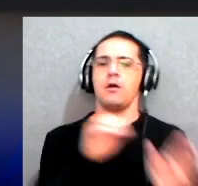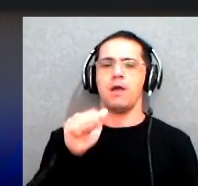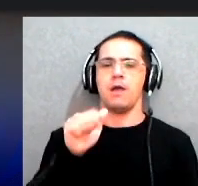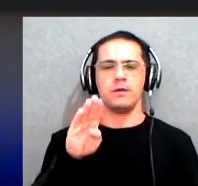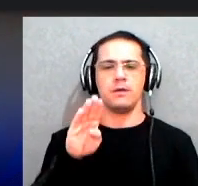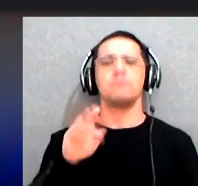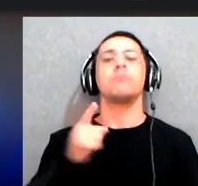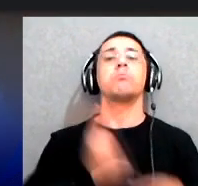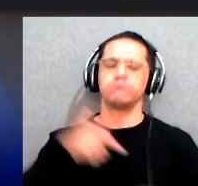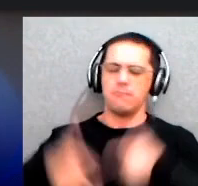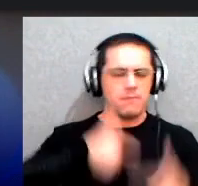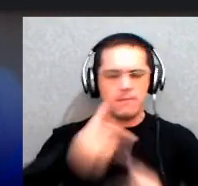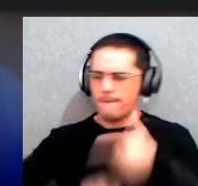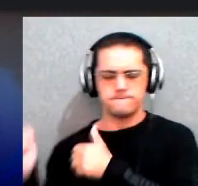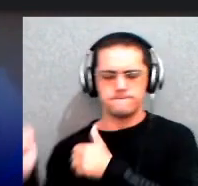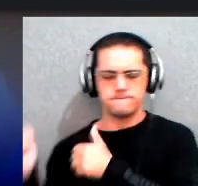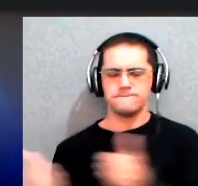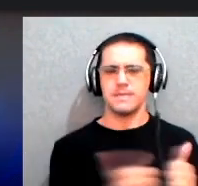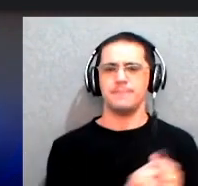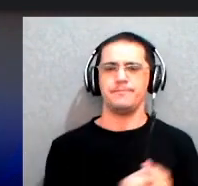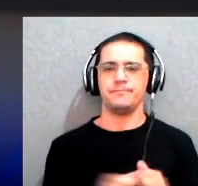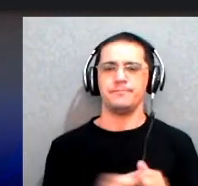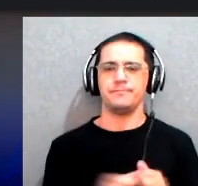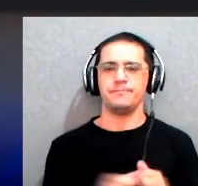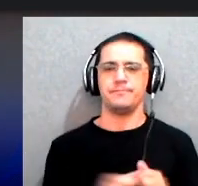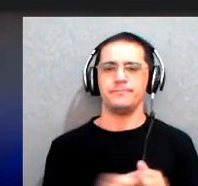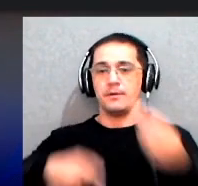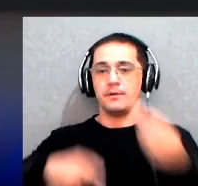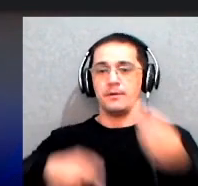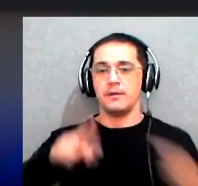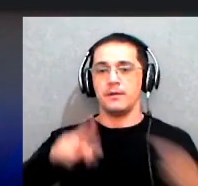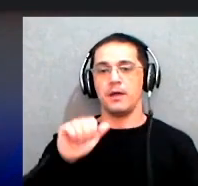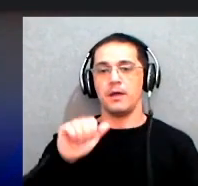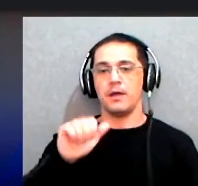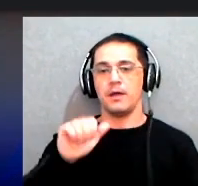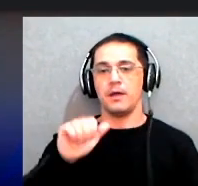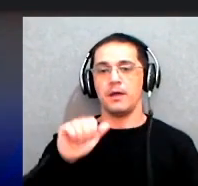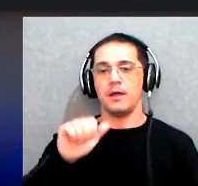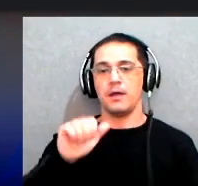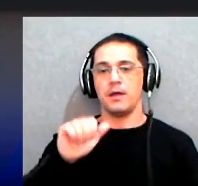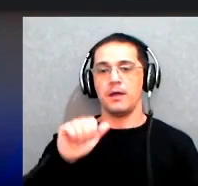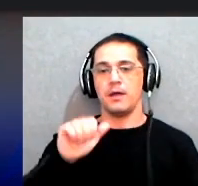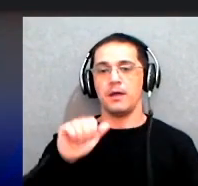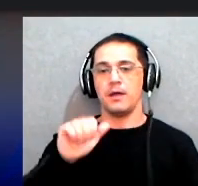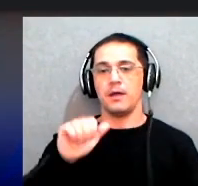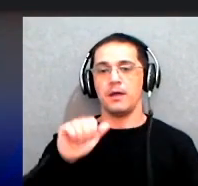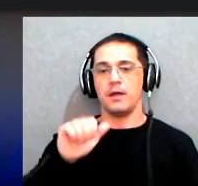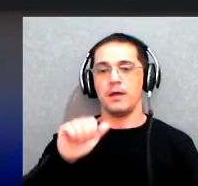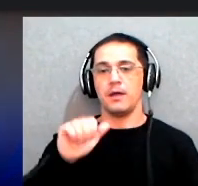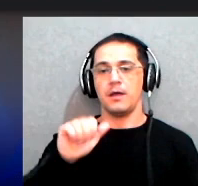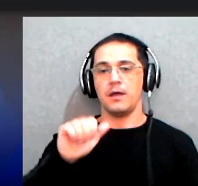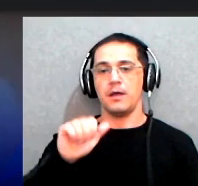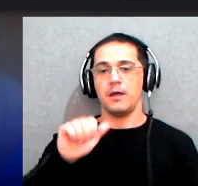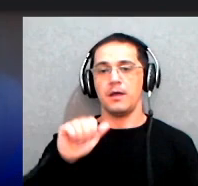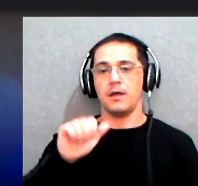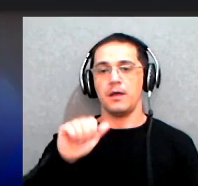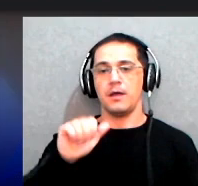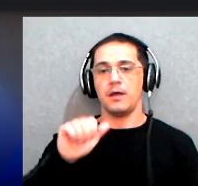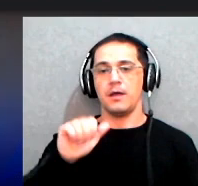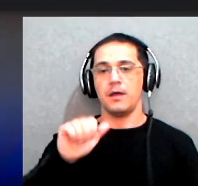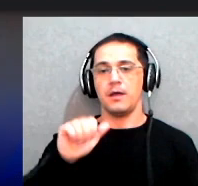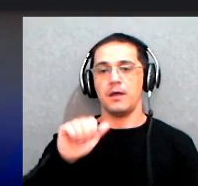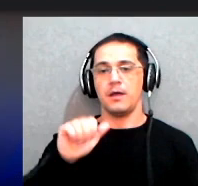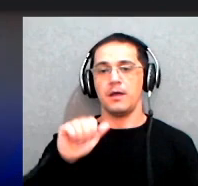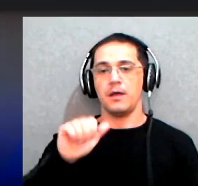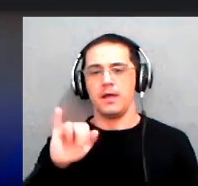debatedores, Dr. Rassus Potter, na pessoa de quem saúdo a todos os membros da Abracrim RS e também das associações com